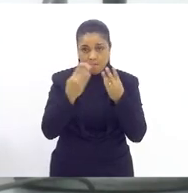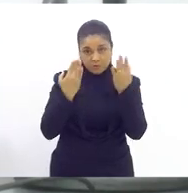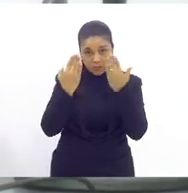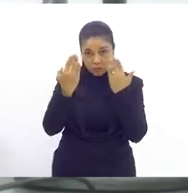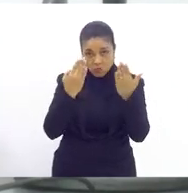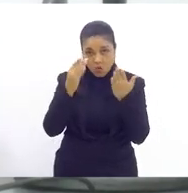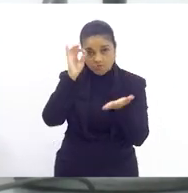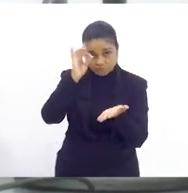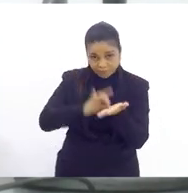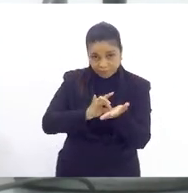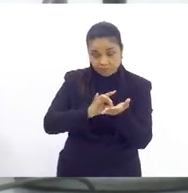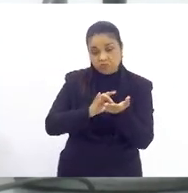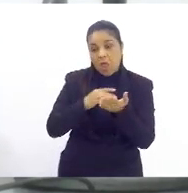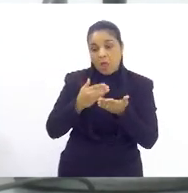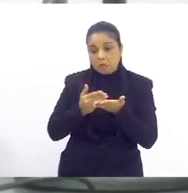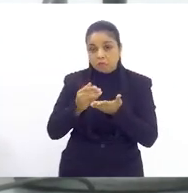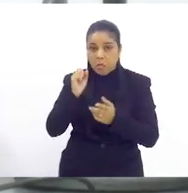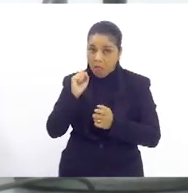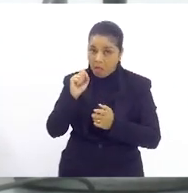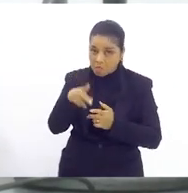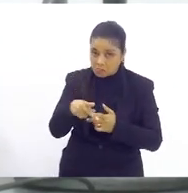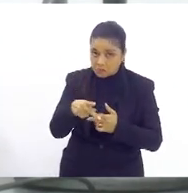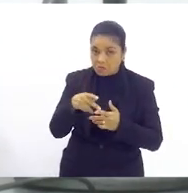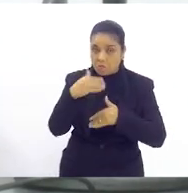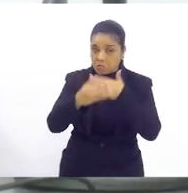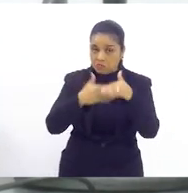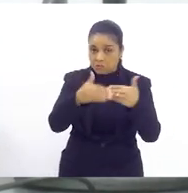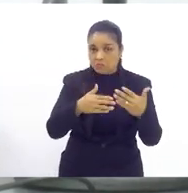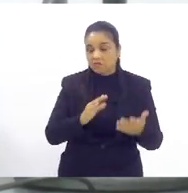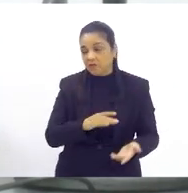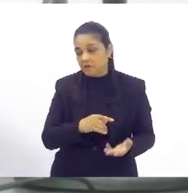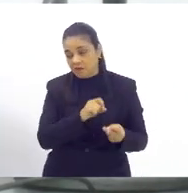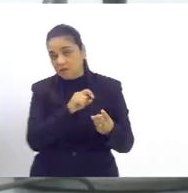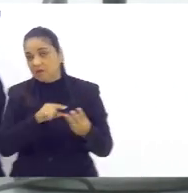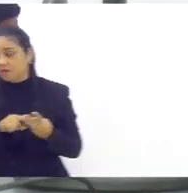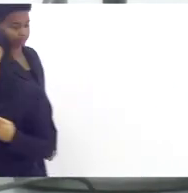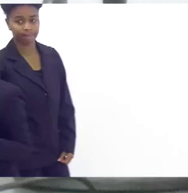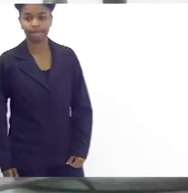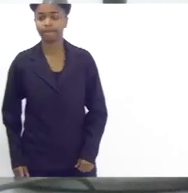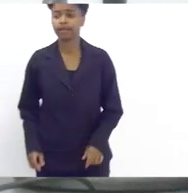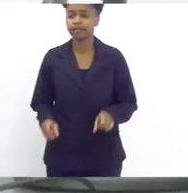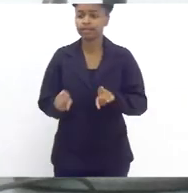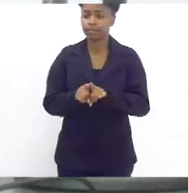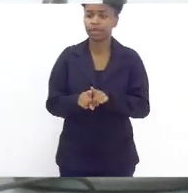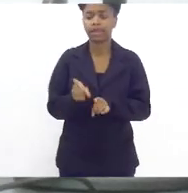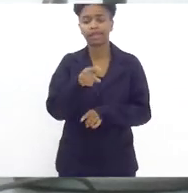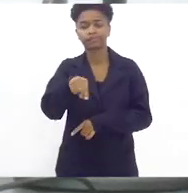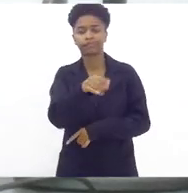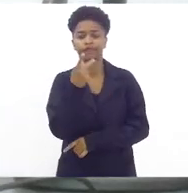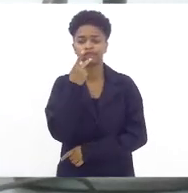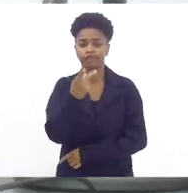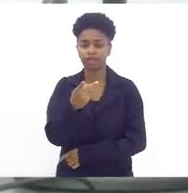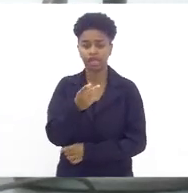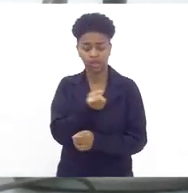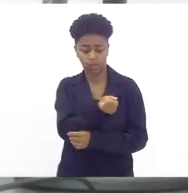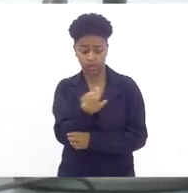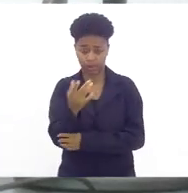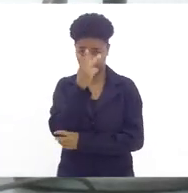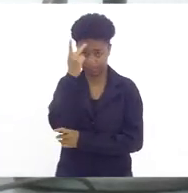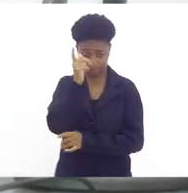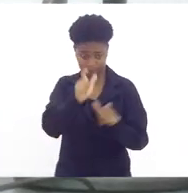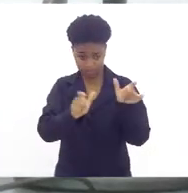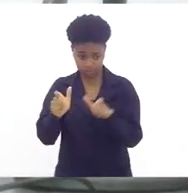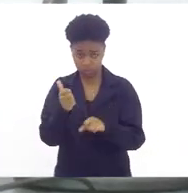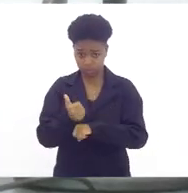iniciou o processo para se aposentar e uma assistente administrativa efetiva e eles dizem que com esse quantitativo de pessoal Eles não conseguem